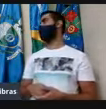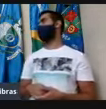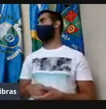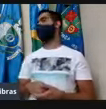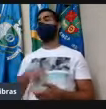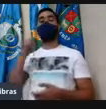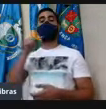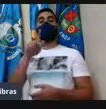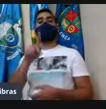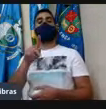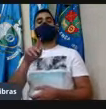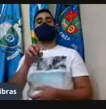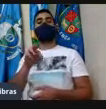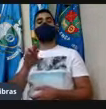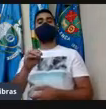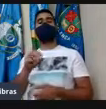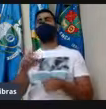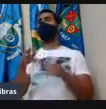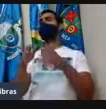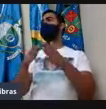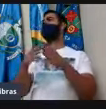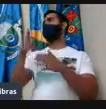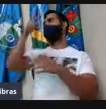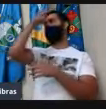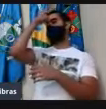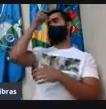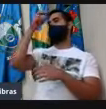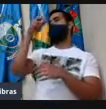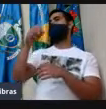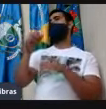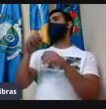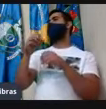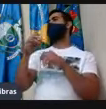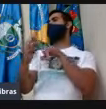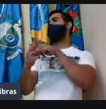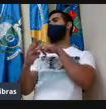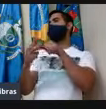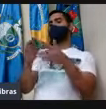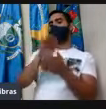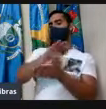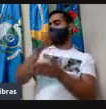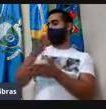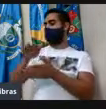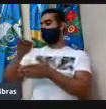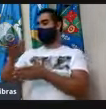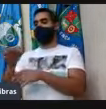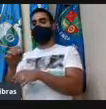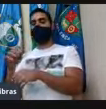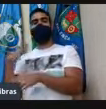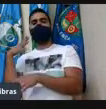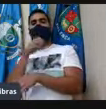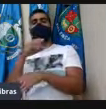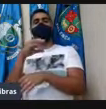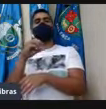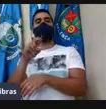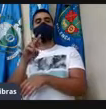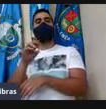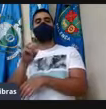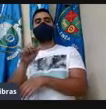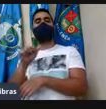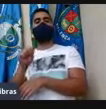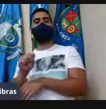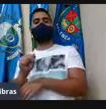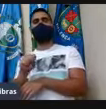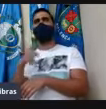Vereador Pedro Graça pede ao prefeito a colocação de 3 redutores de velocidade na localidade de Coroas. Em visita